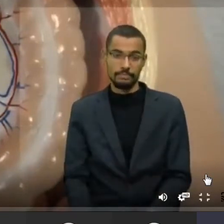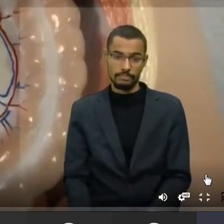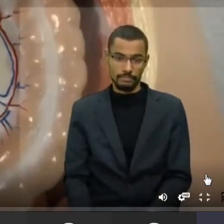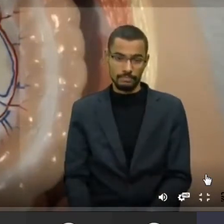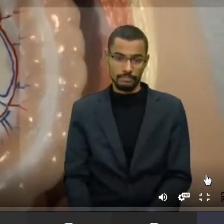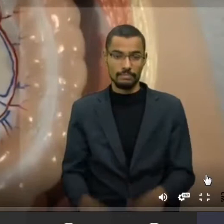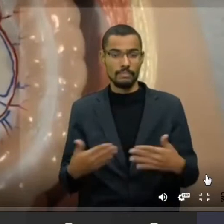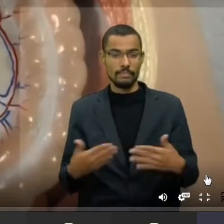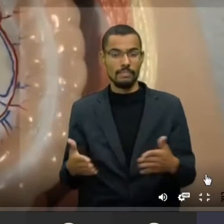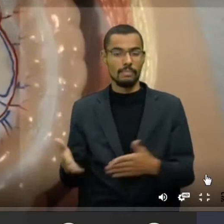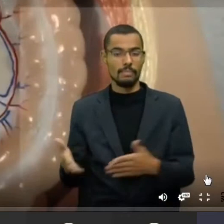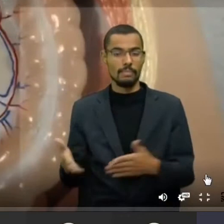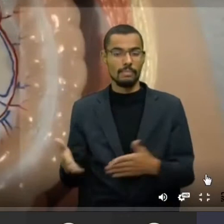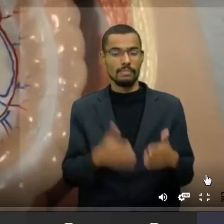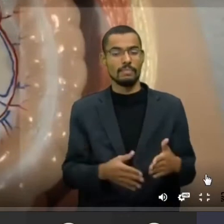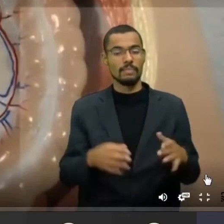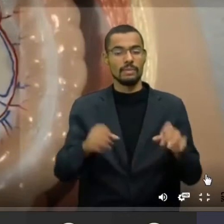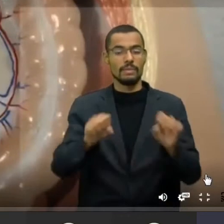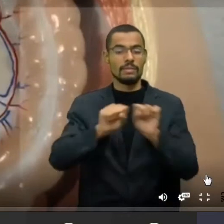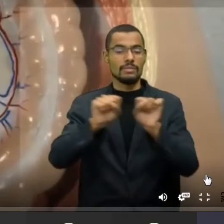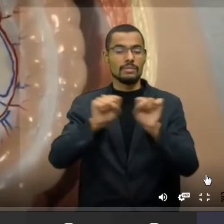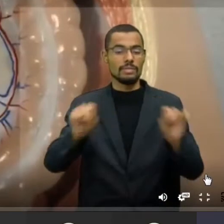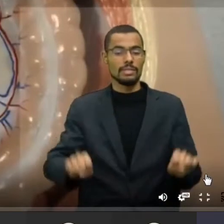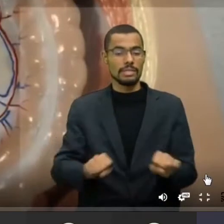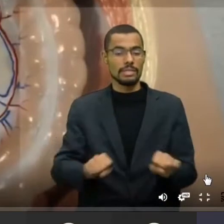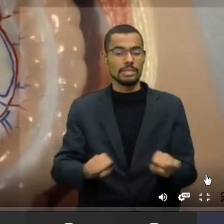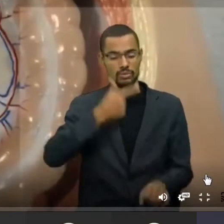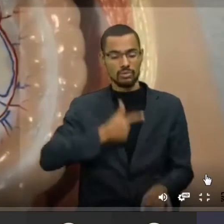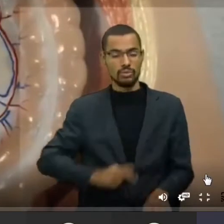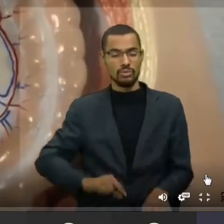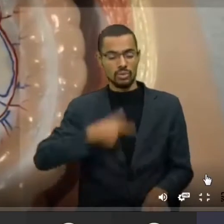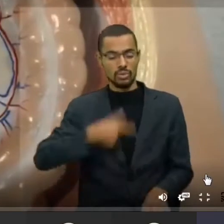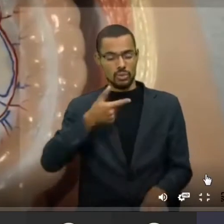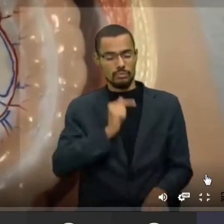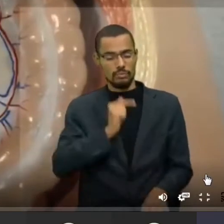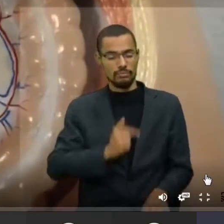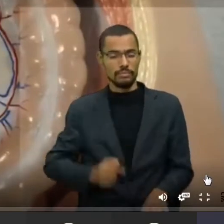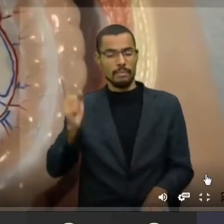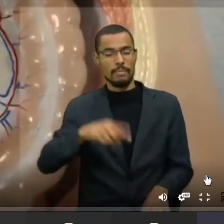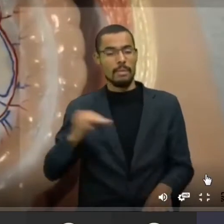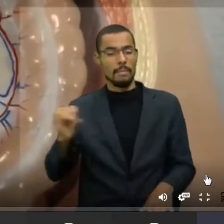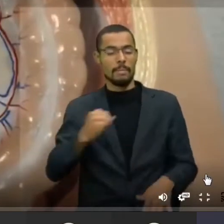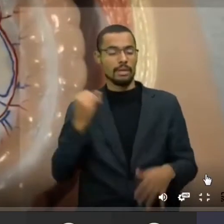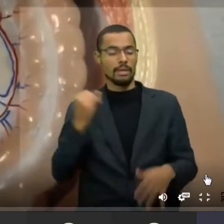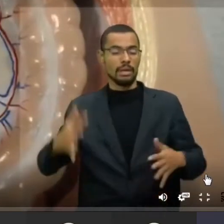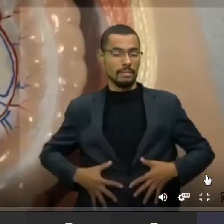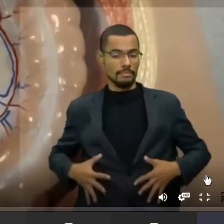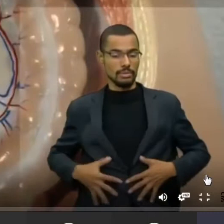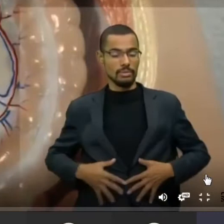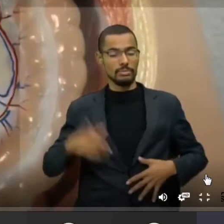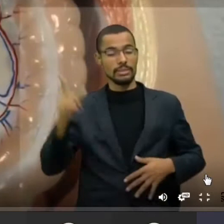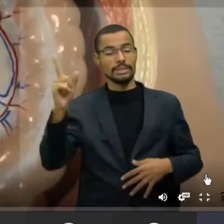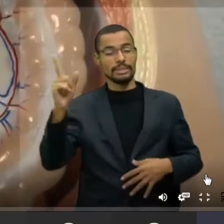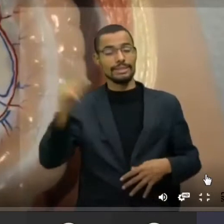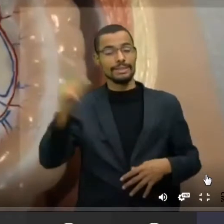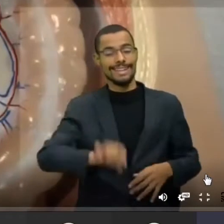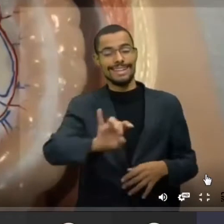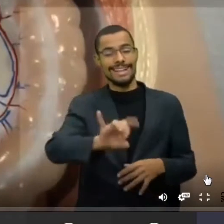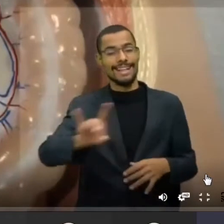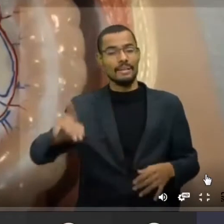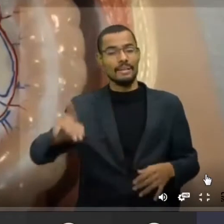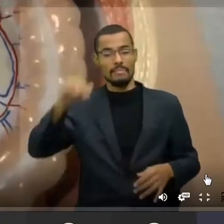Então, os órgãos do sistema digestório, eles ficam todas nessa cavidade abdominal e cada um tem